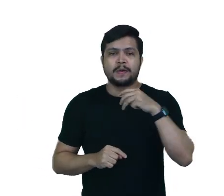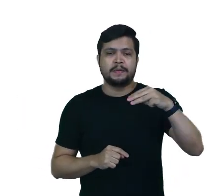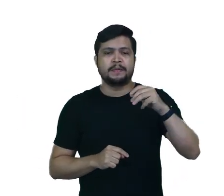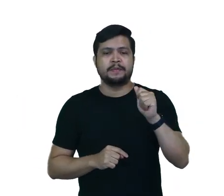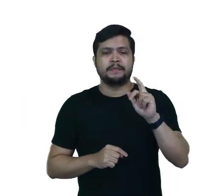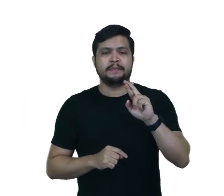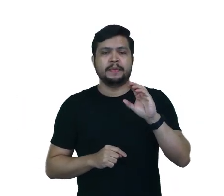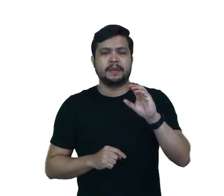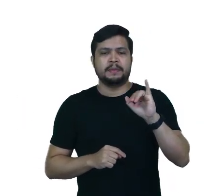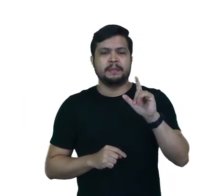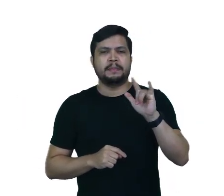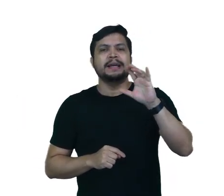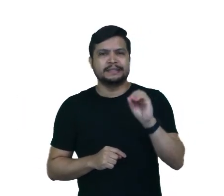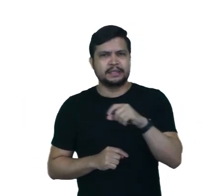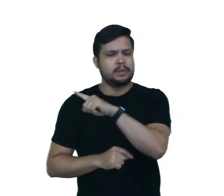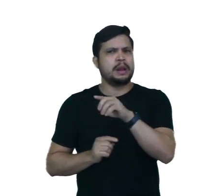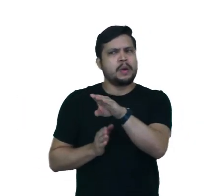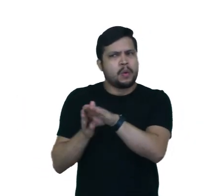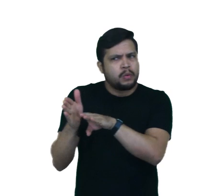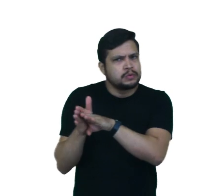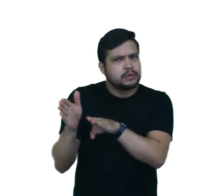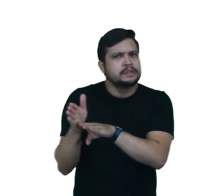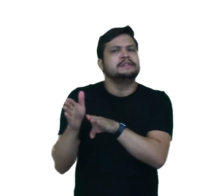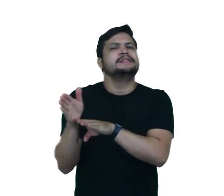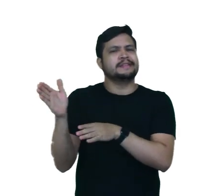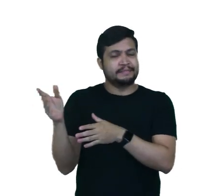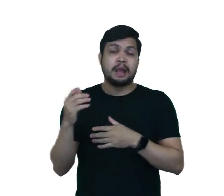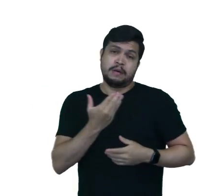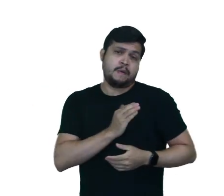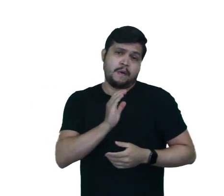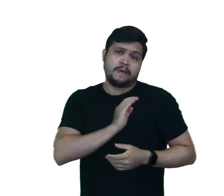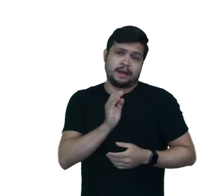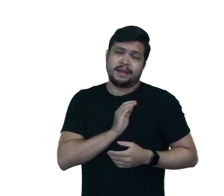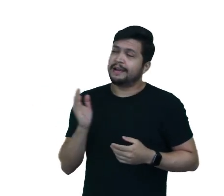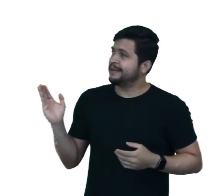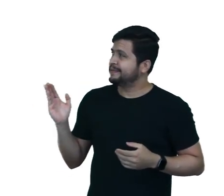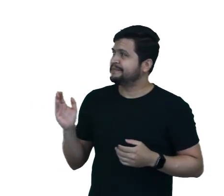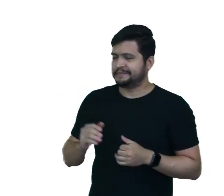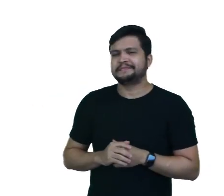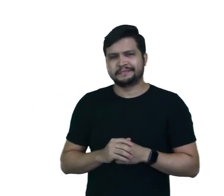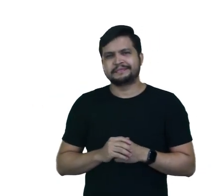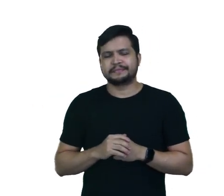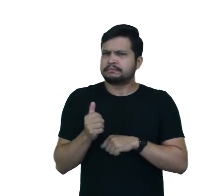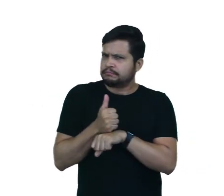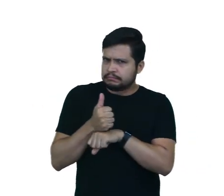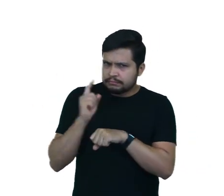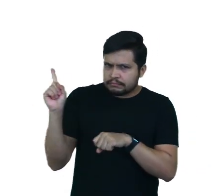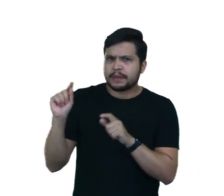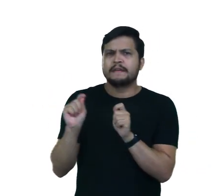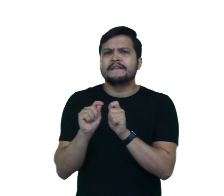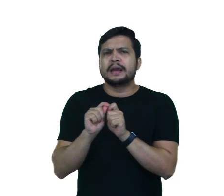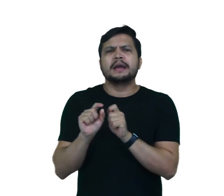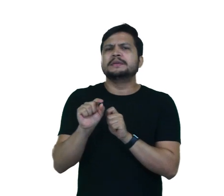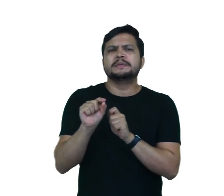é o Marcílio, também a foto não ficou muito boa. Consultoria e extensão rural, Marcílio, que é um colega nosso também, zootecnista,